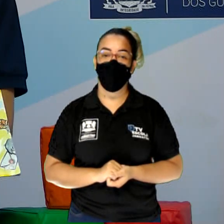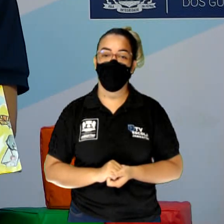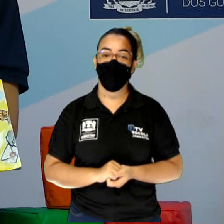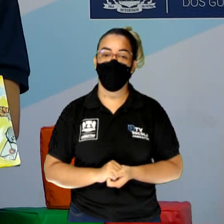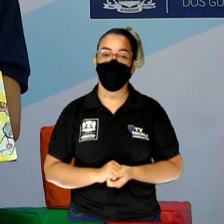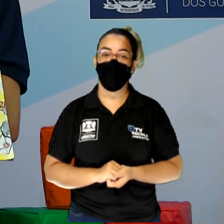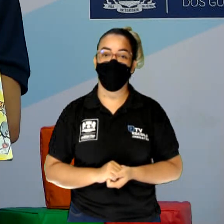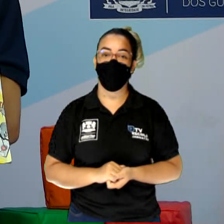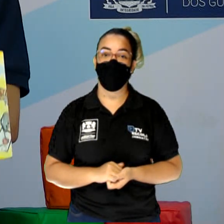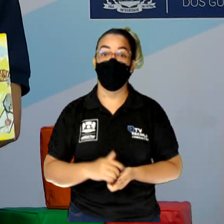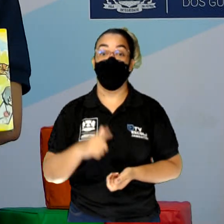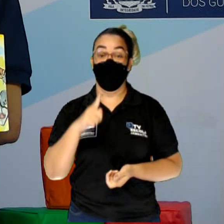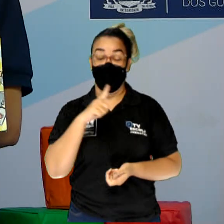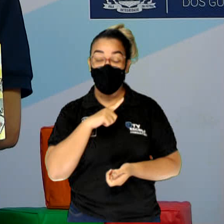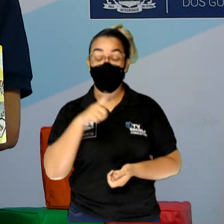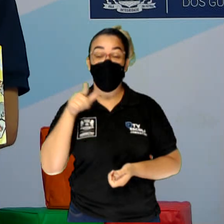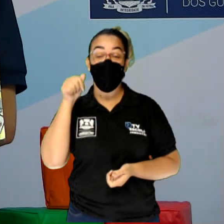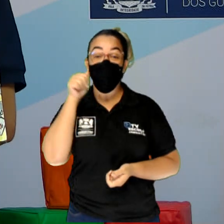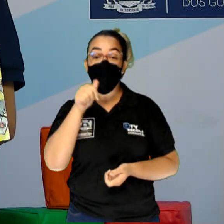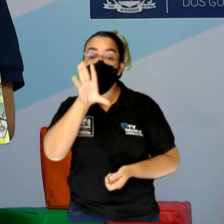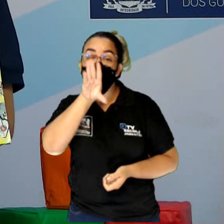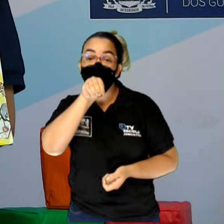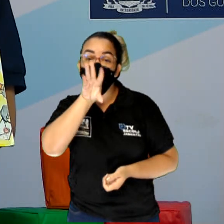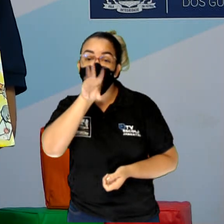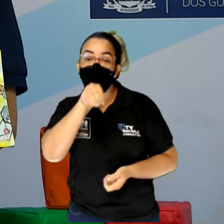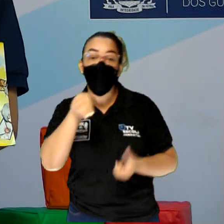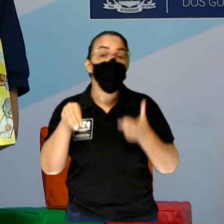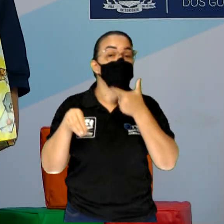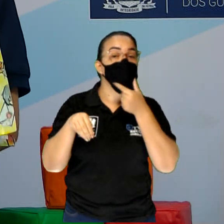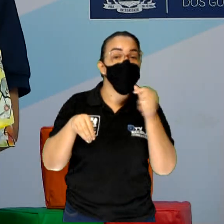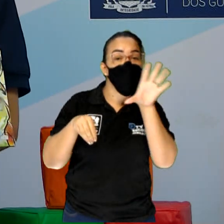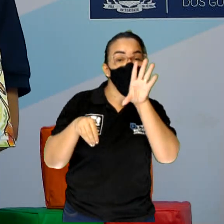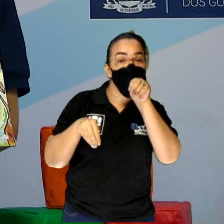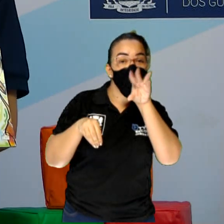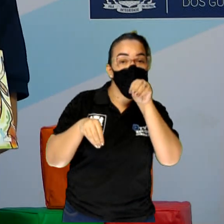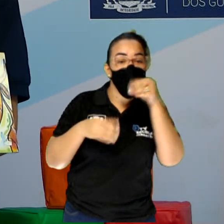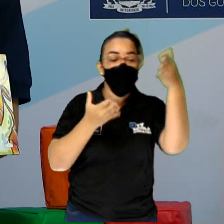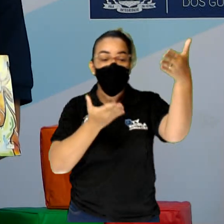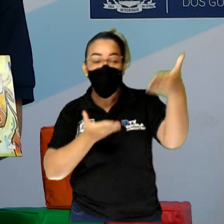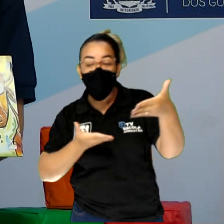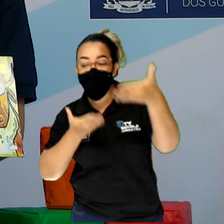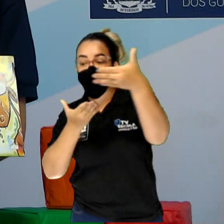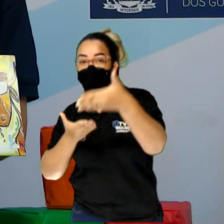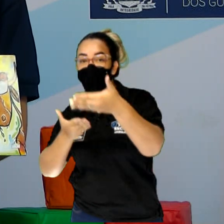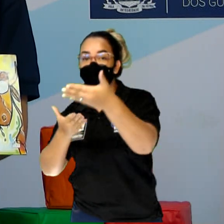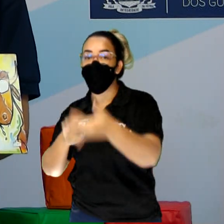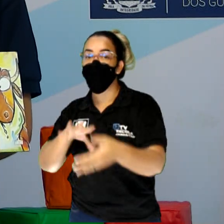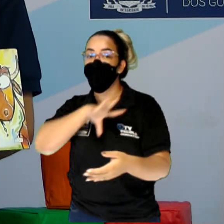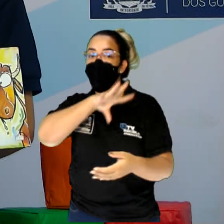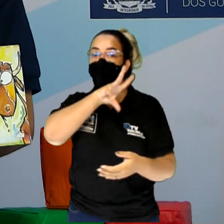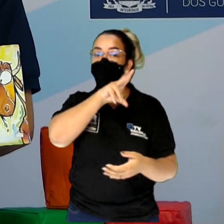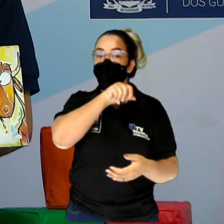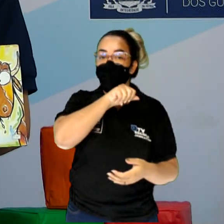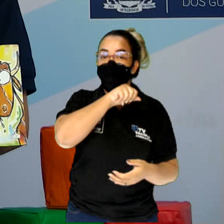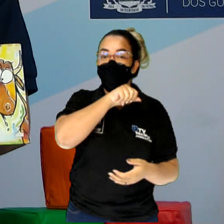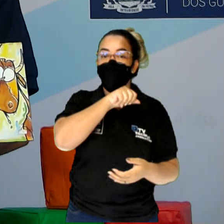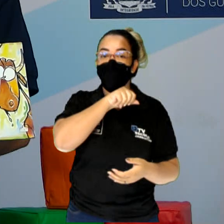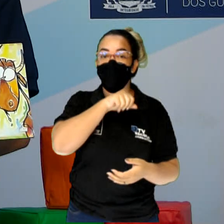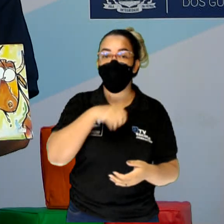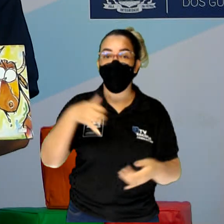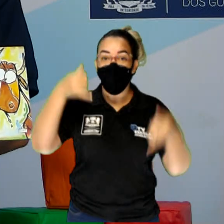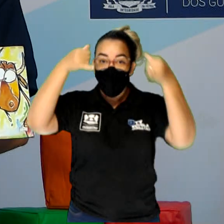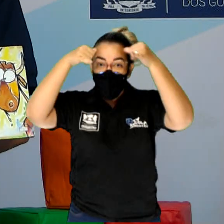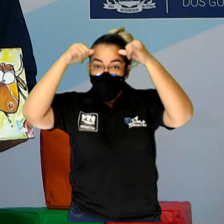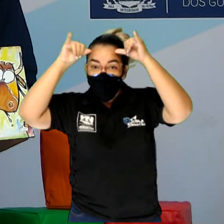Aqui tem a pata e o pato que estavam convidando os animais. A vaca